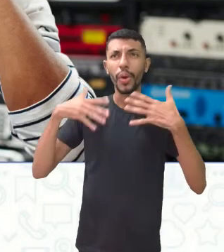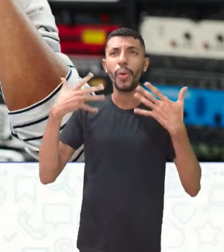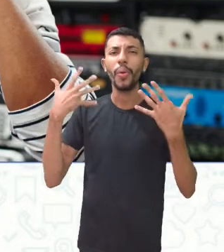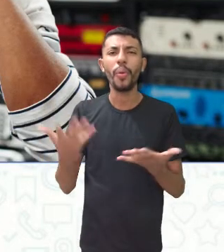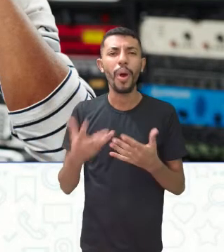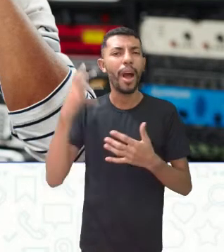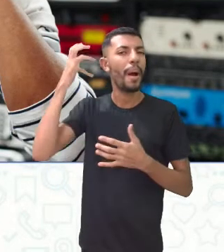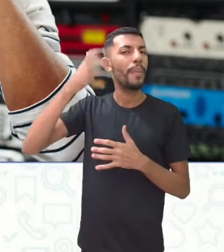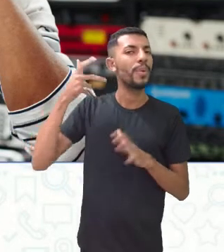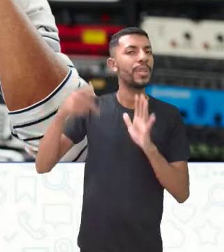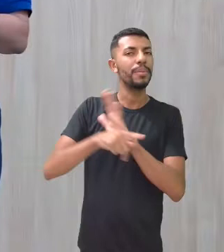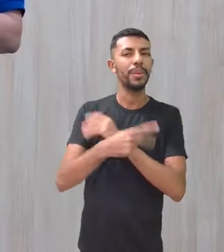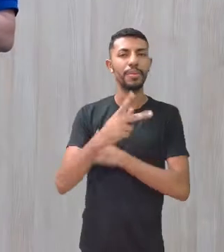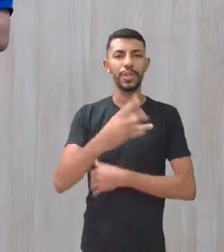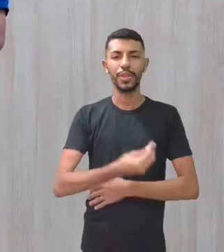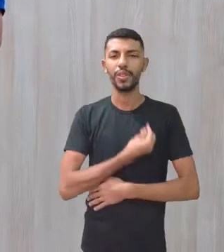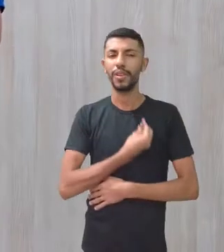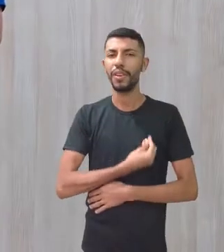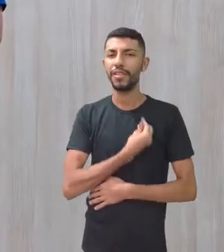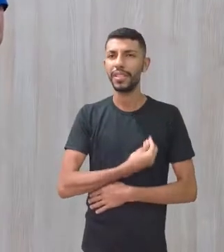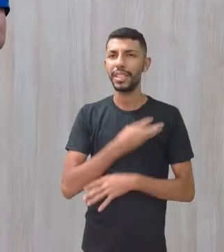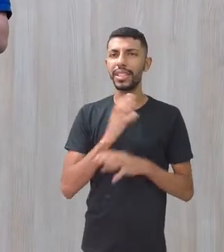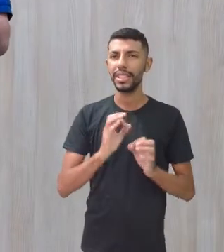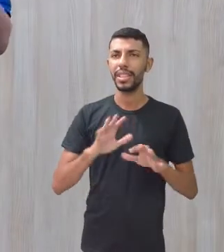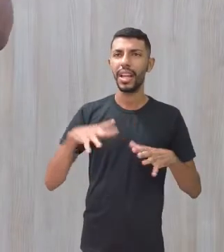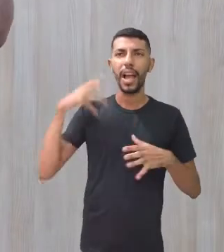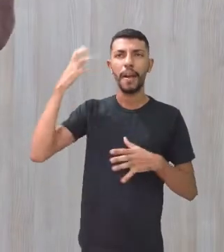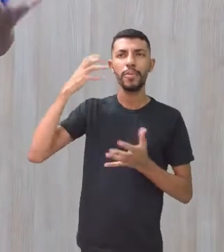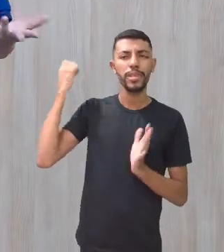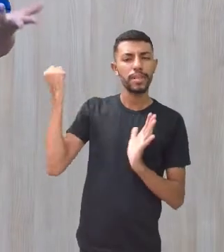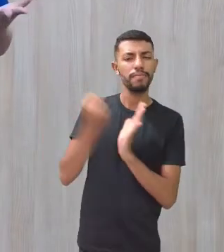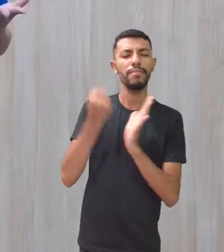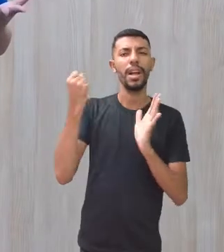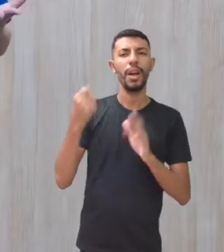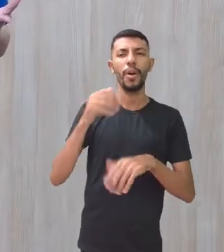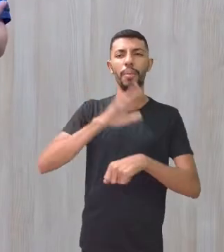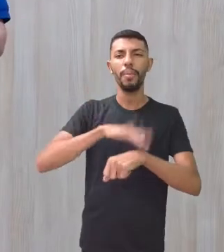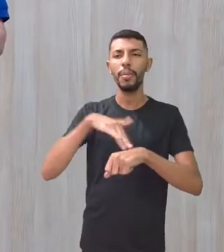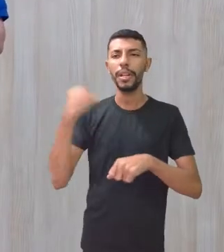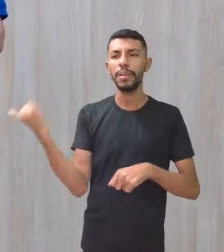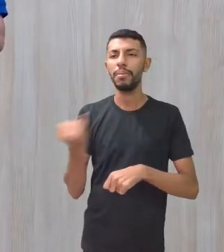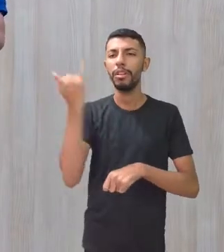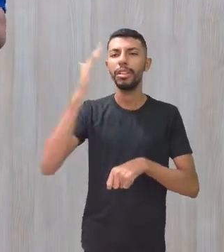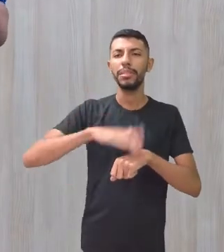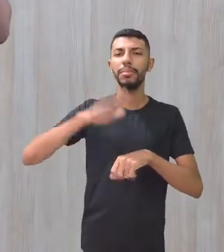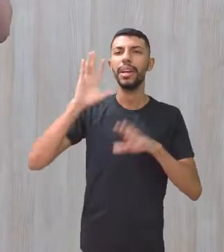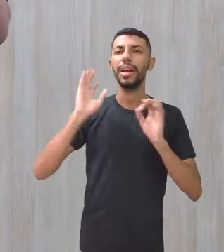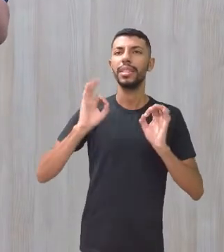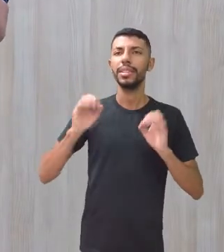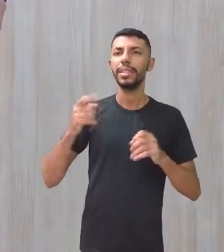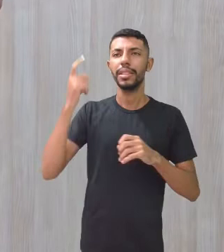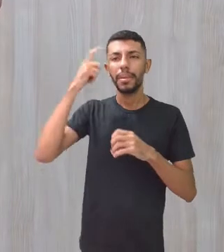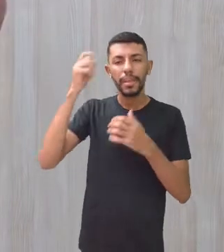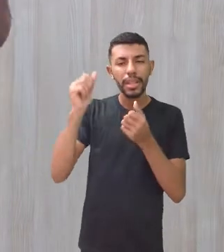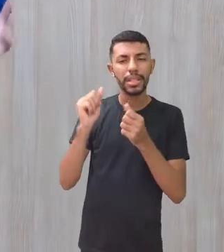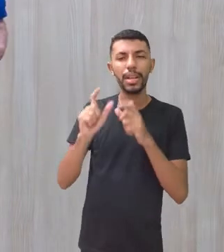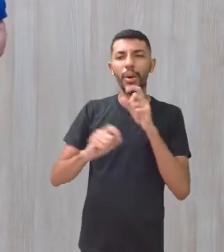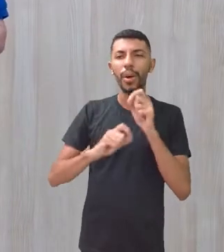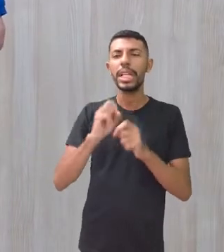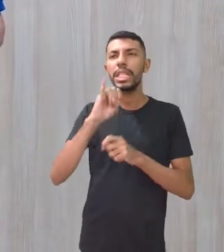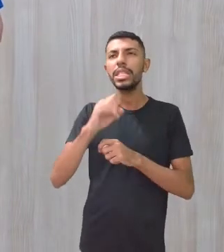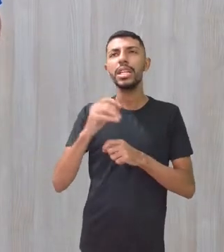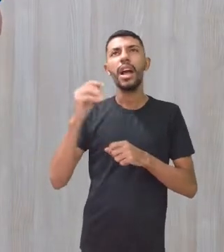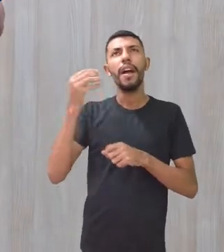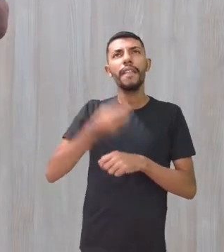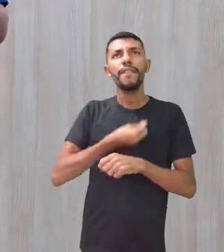sonora da sua vida? Aquelas músicas que marcaram os momentos mais importantes. Né? Pensa que se sua vida fosse um